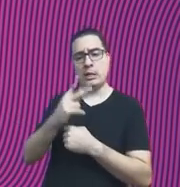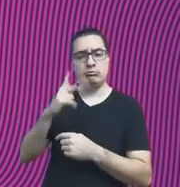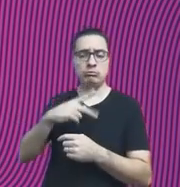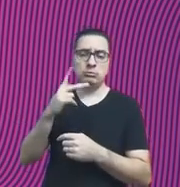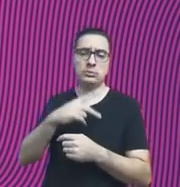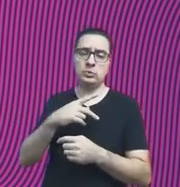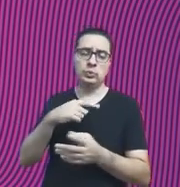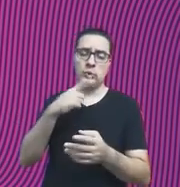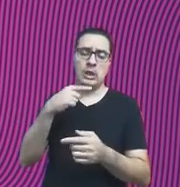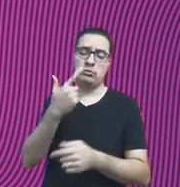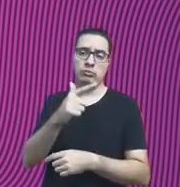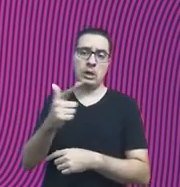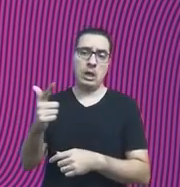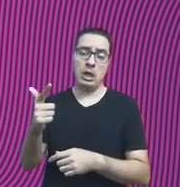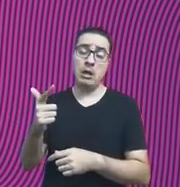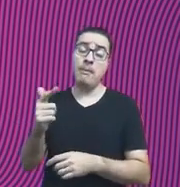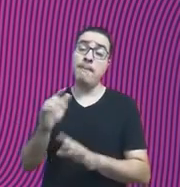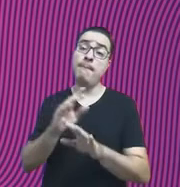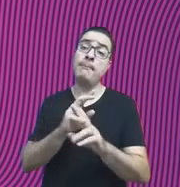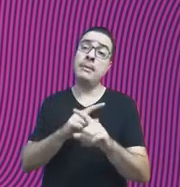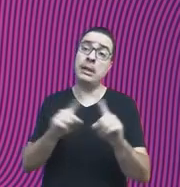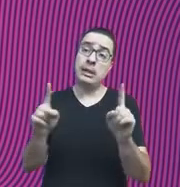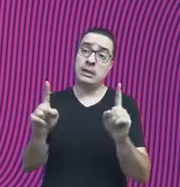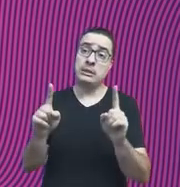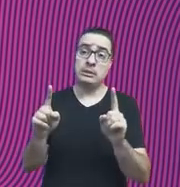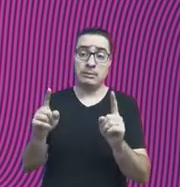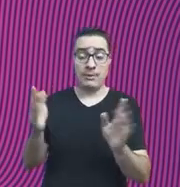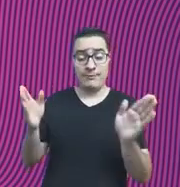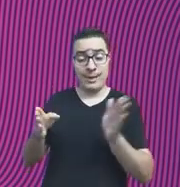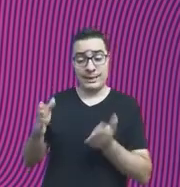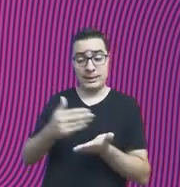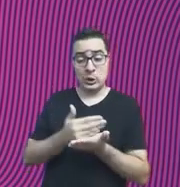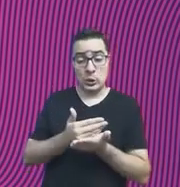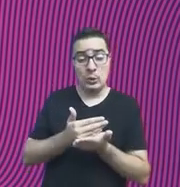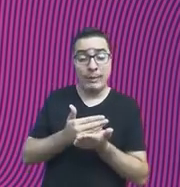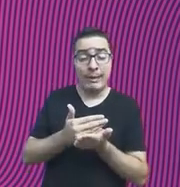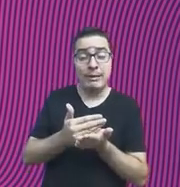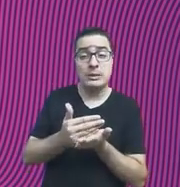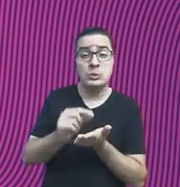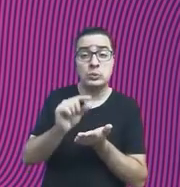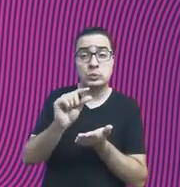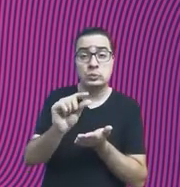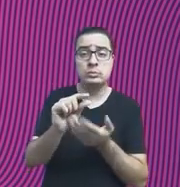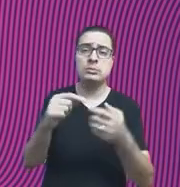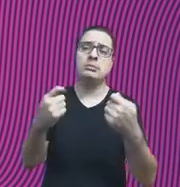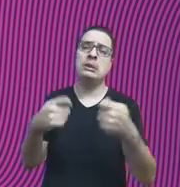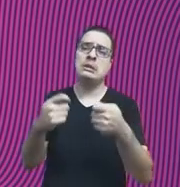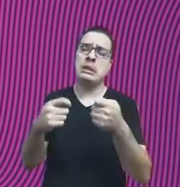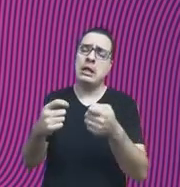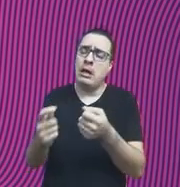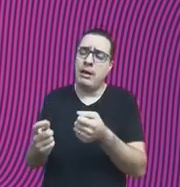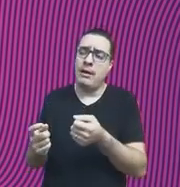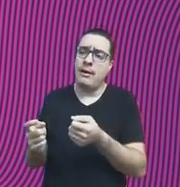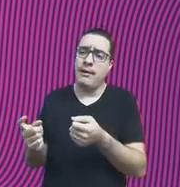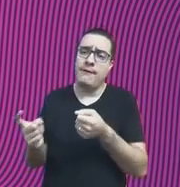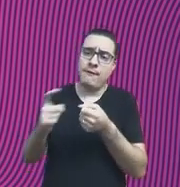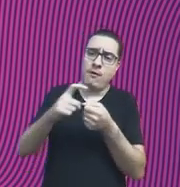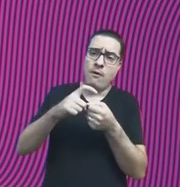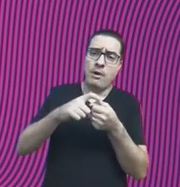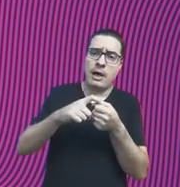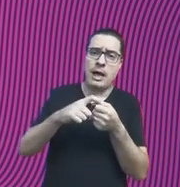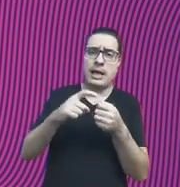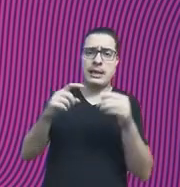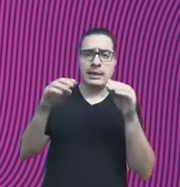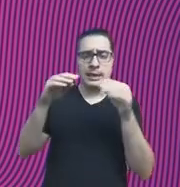existe. Mas, numa fase embrionária, em que você precisa resgatar essa imanência do